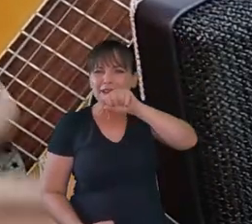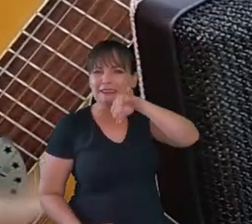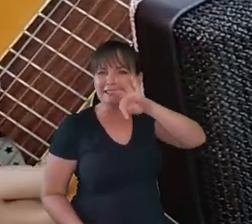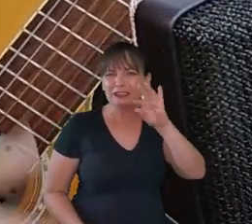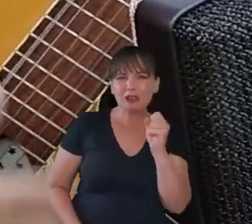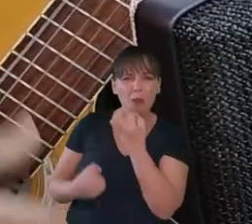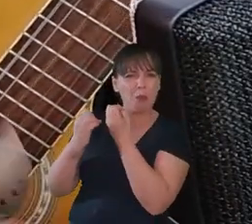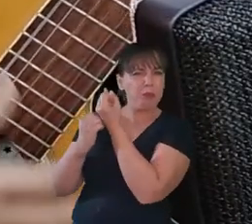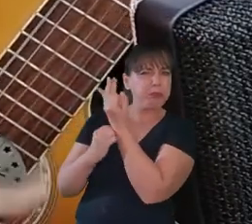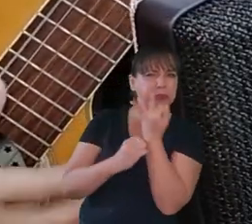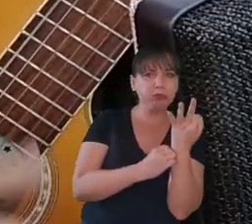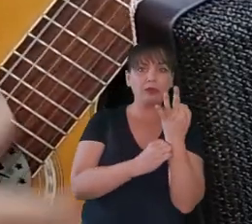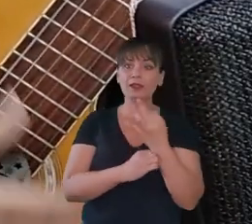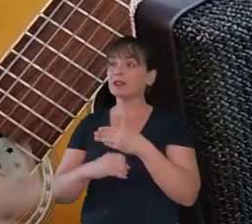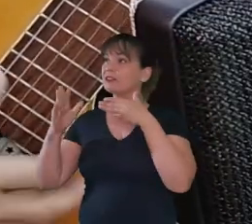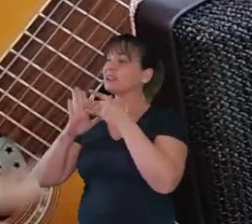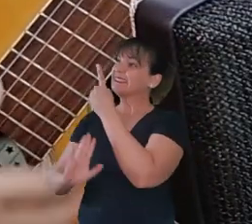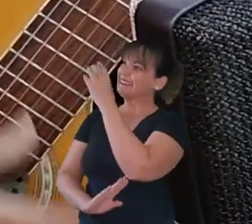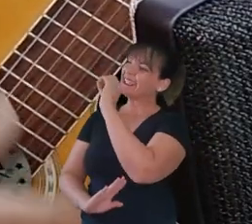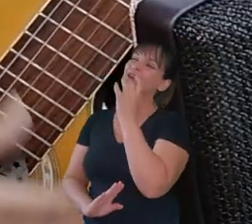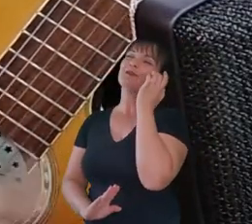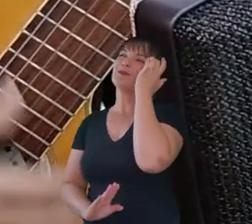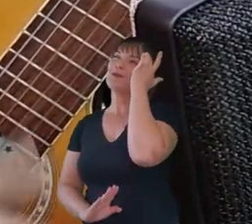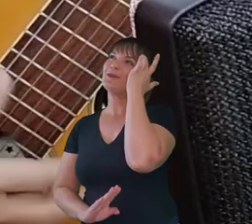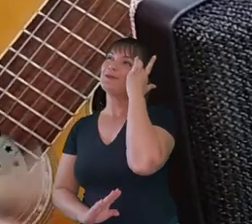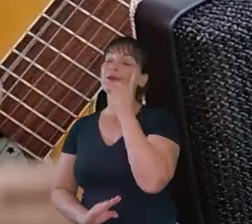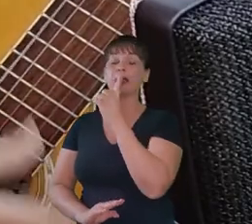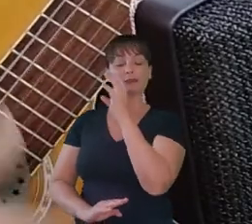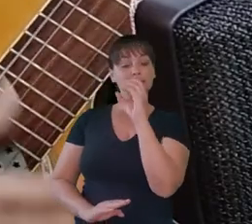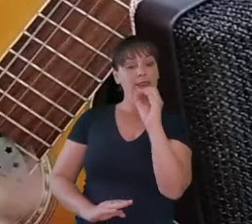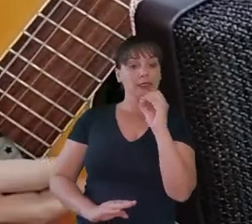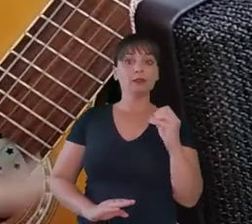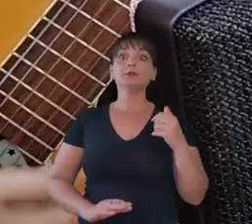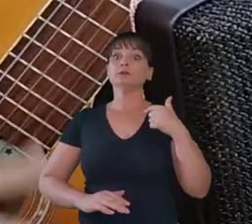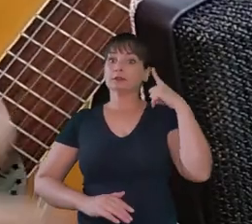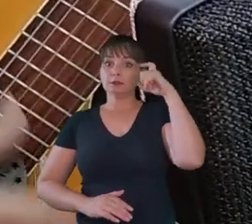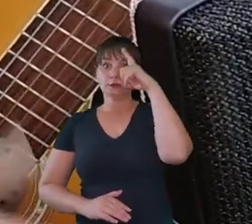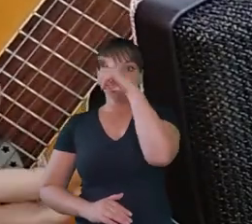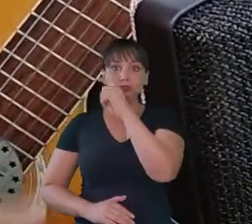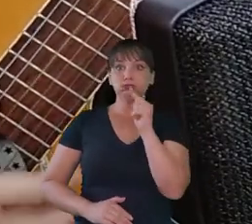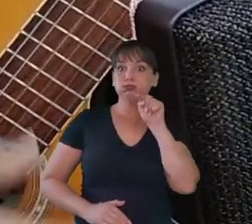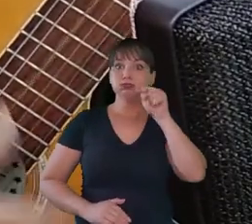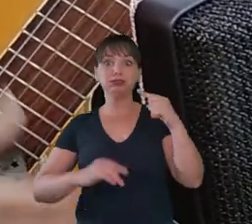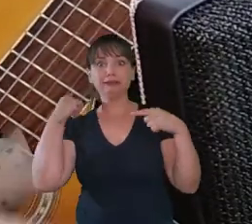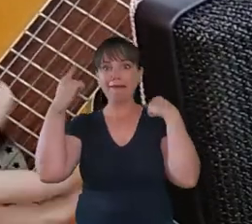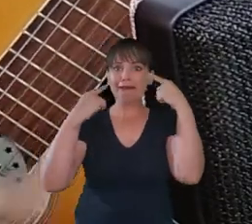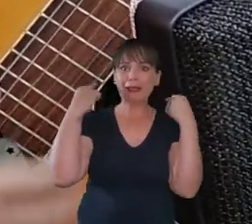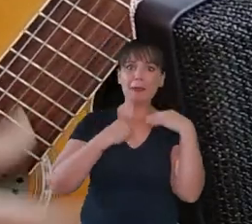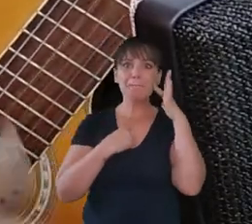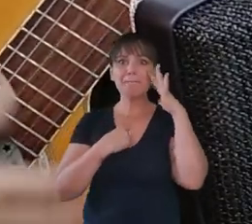sextilhão. Até 10 foi muito fácil, até 100 deu trabalhão. Até 1000 tá muito louco,